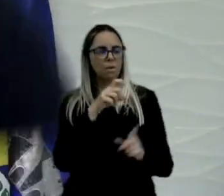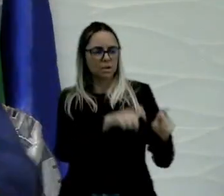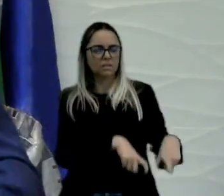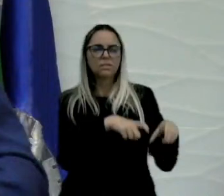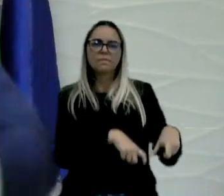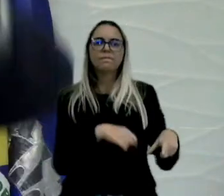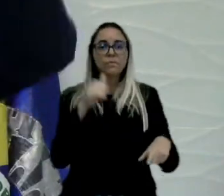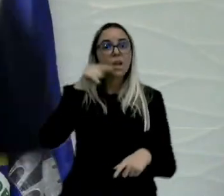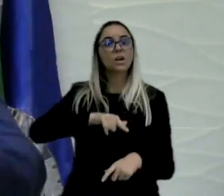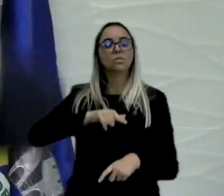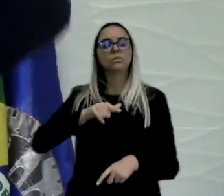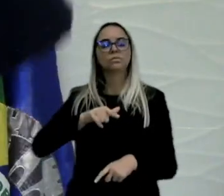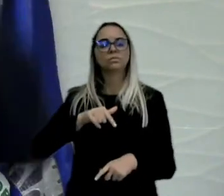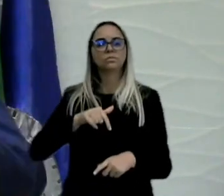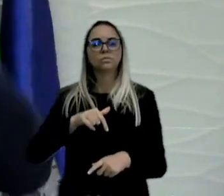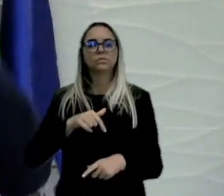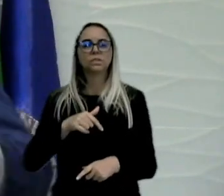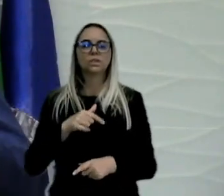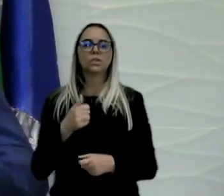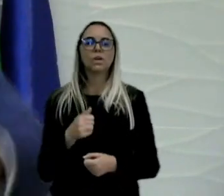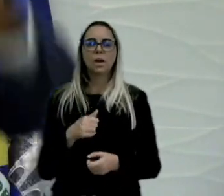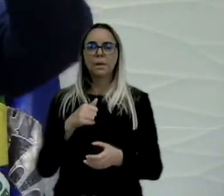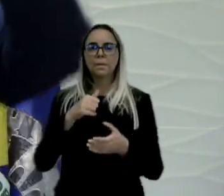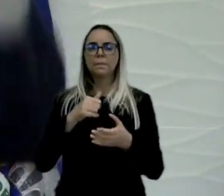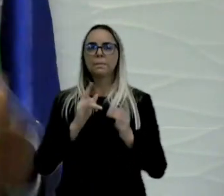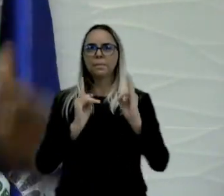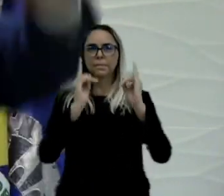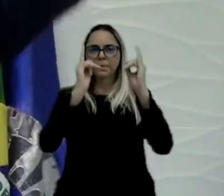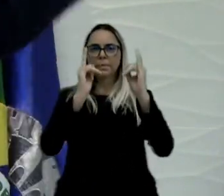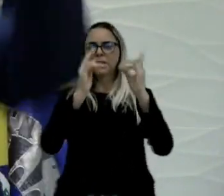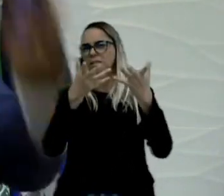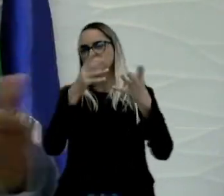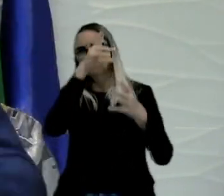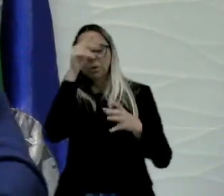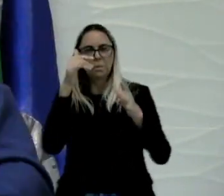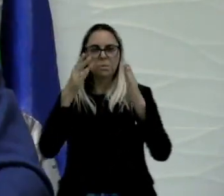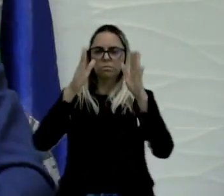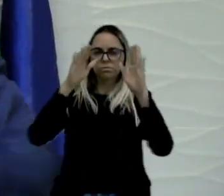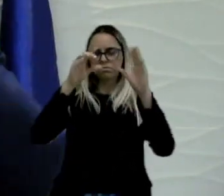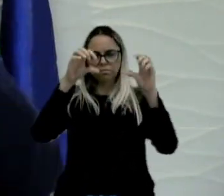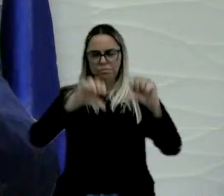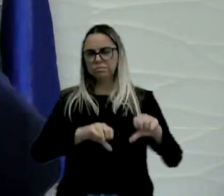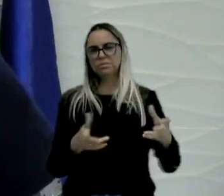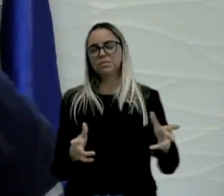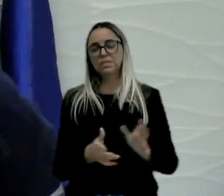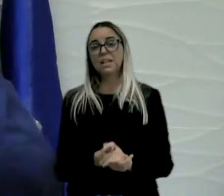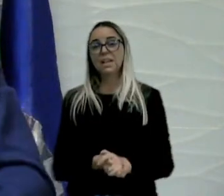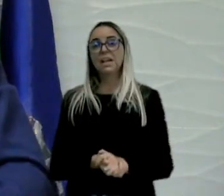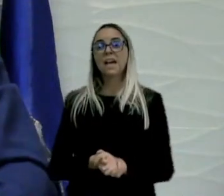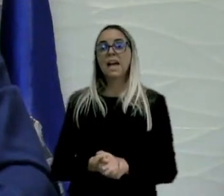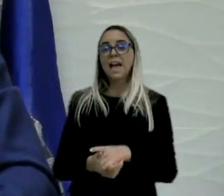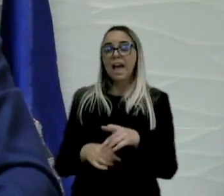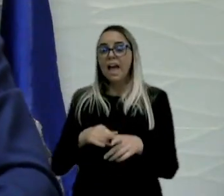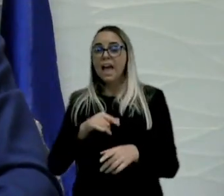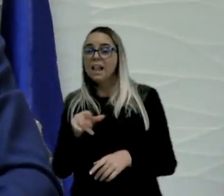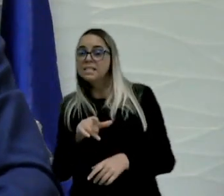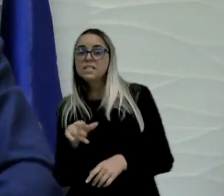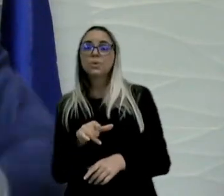ganhou derrubou esse Império essa riqueza essa Fortuna eles não se